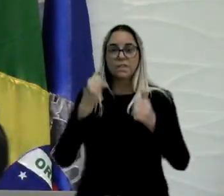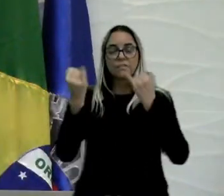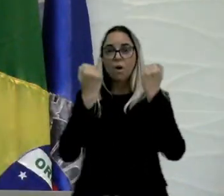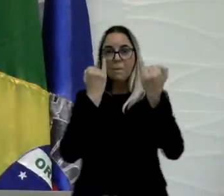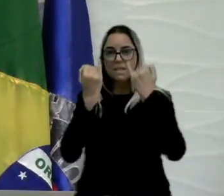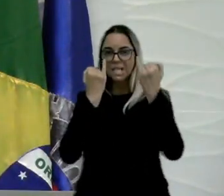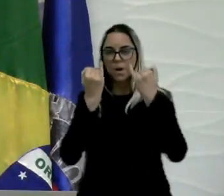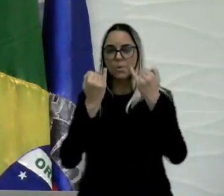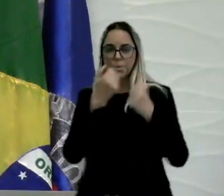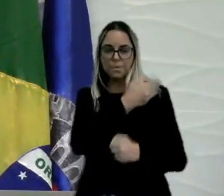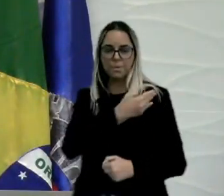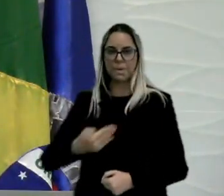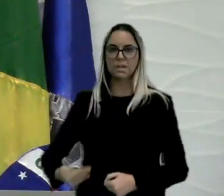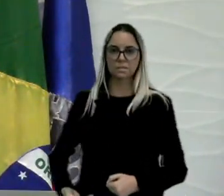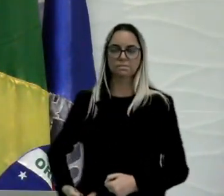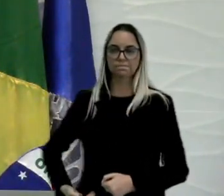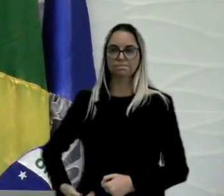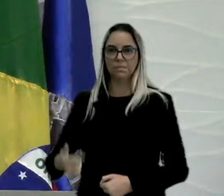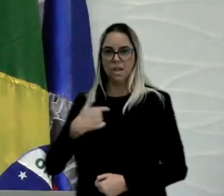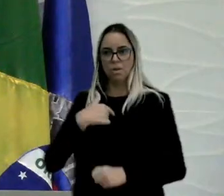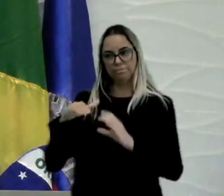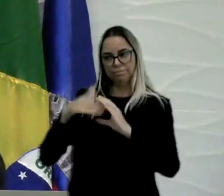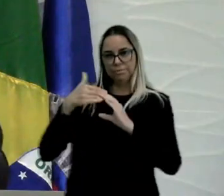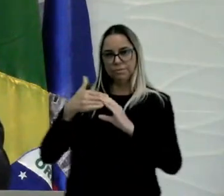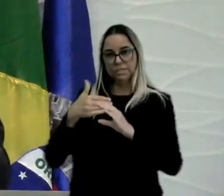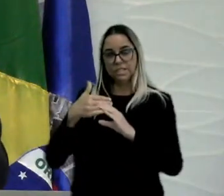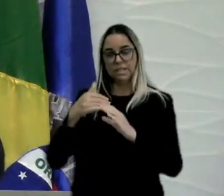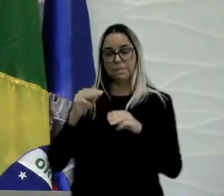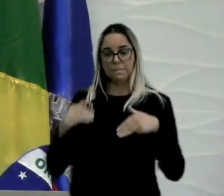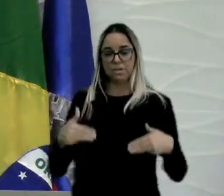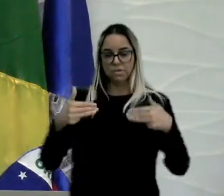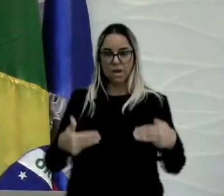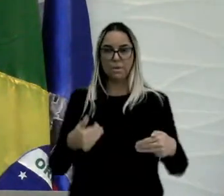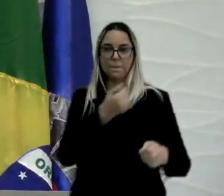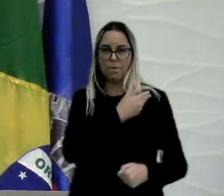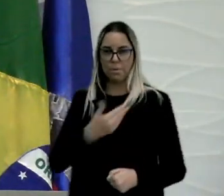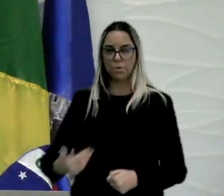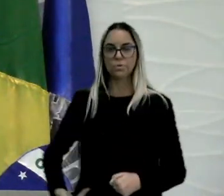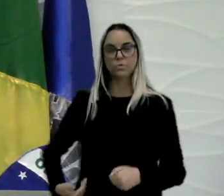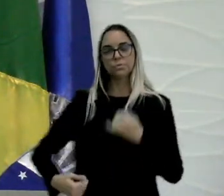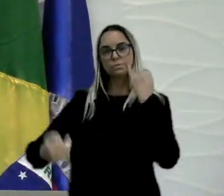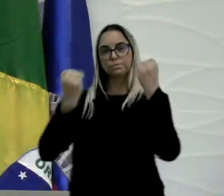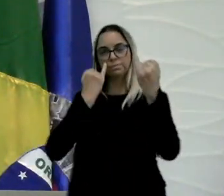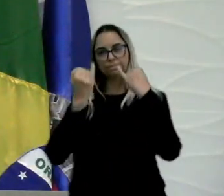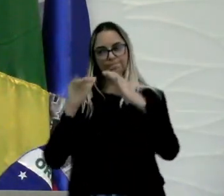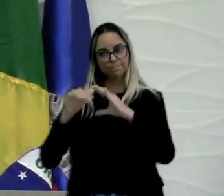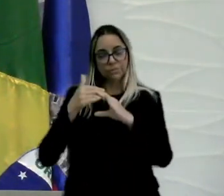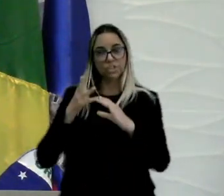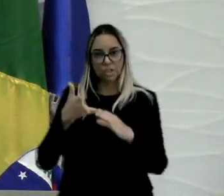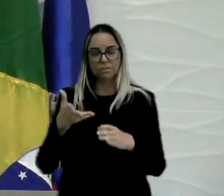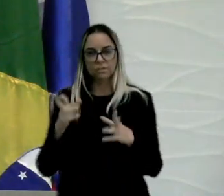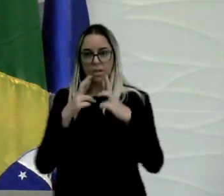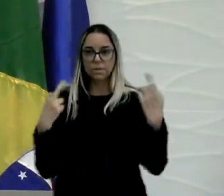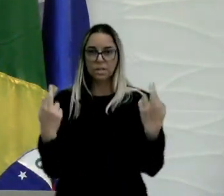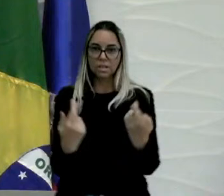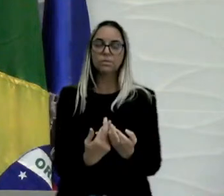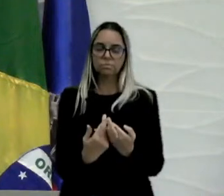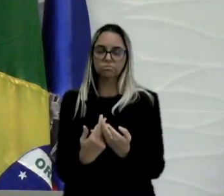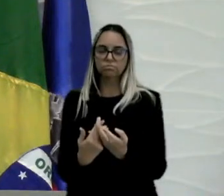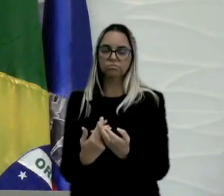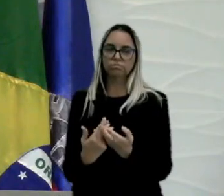pública eu recebi agora do Ministério Público a informação de que a reunião com o presidente da